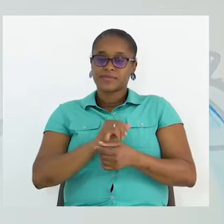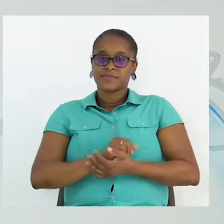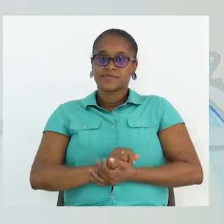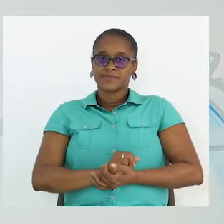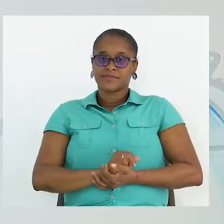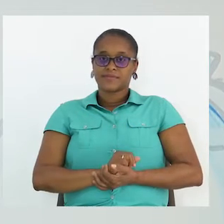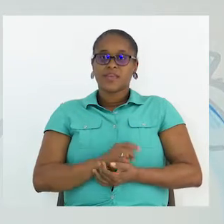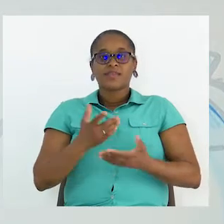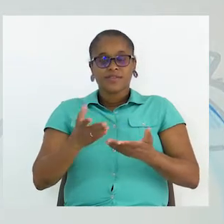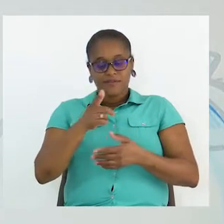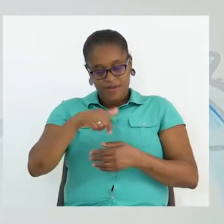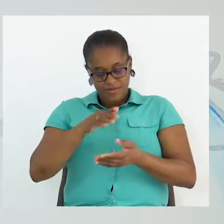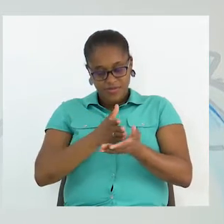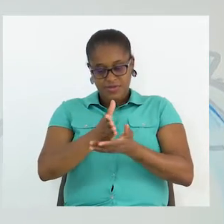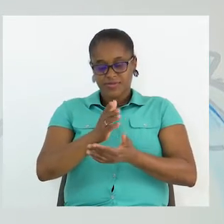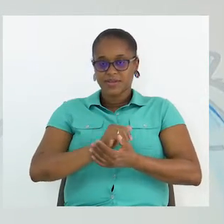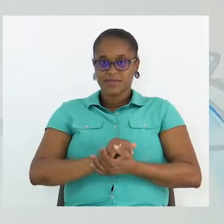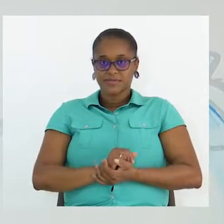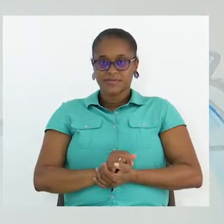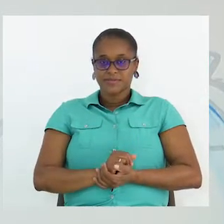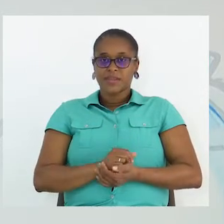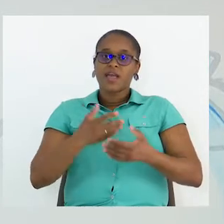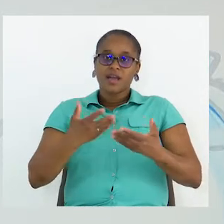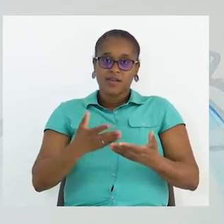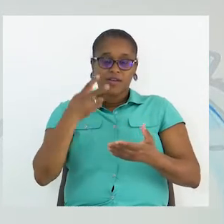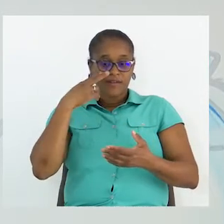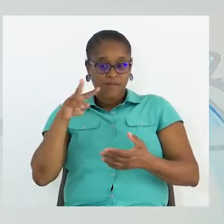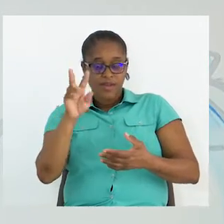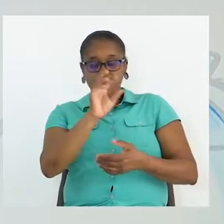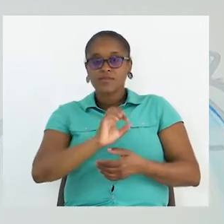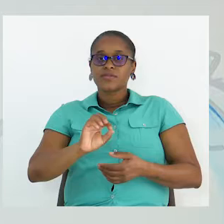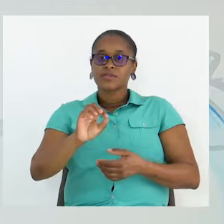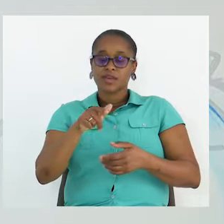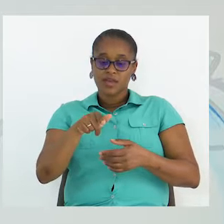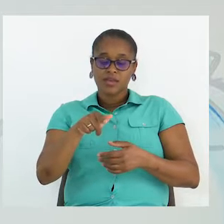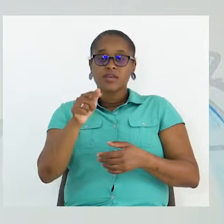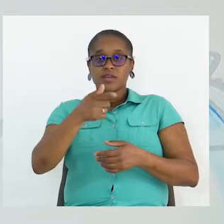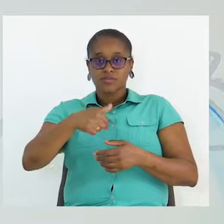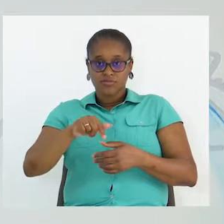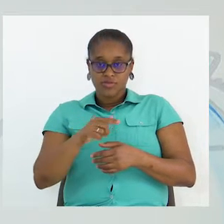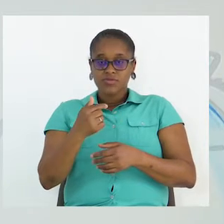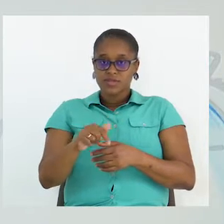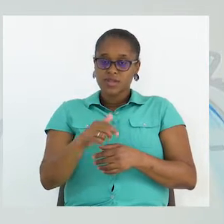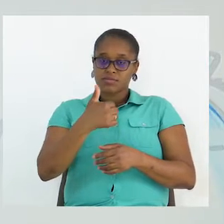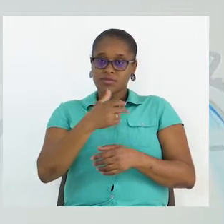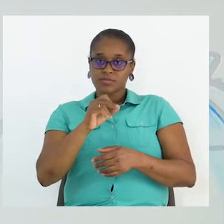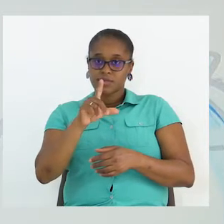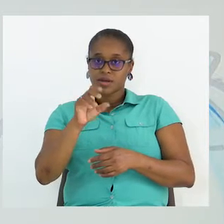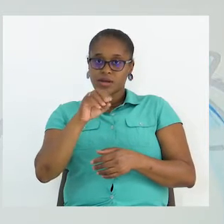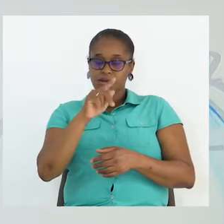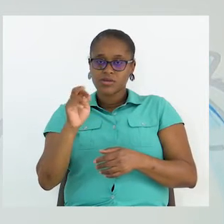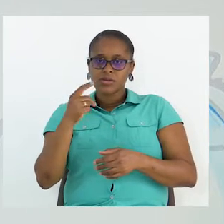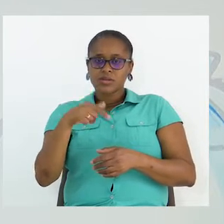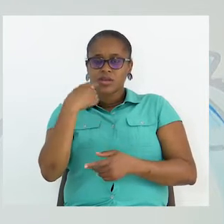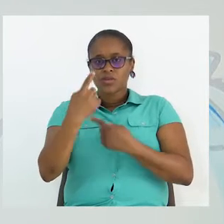Seguramente. Então, vamos continuar. Agora, vejam que aqui nós temos balões que têm